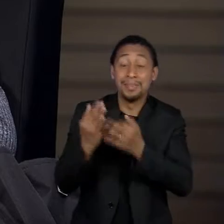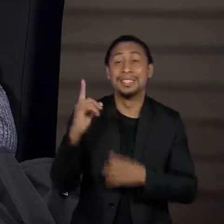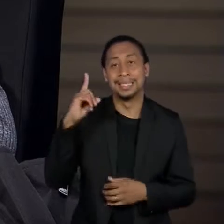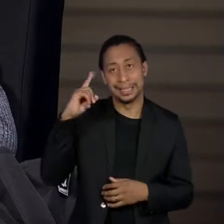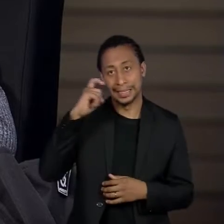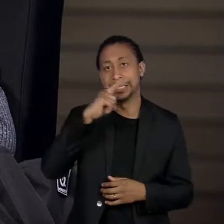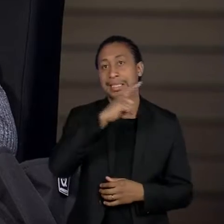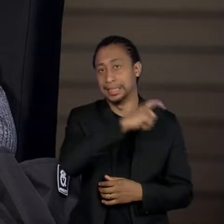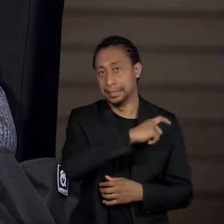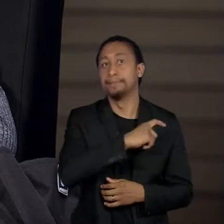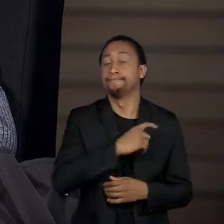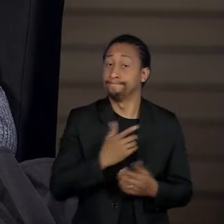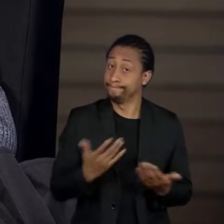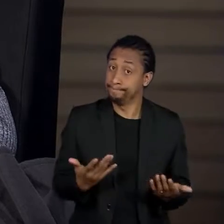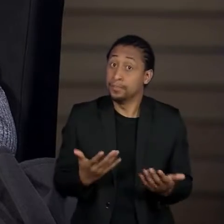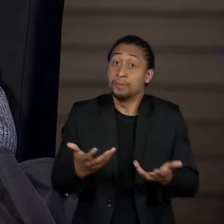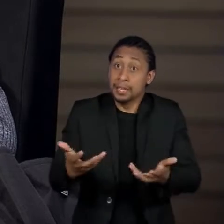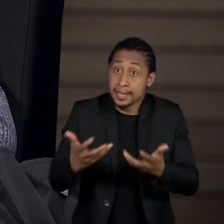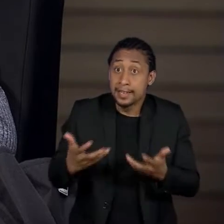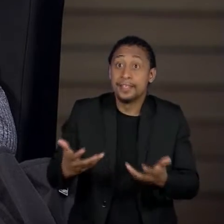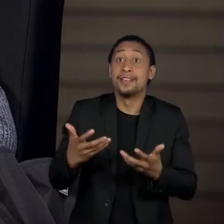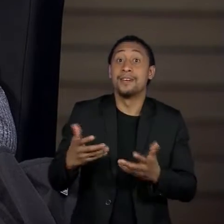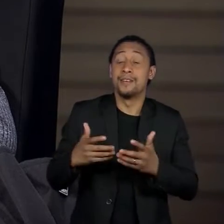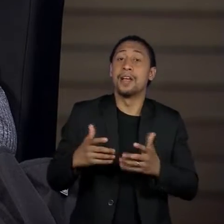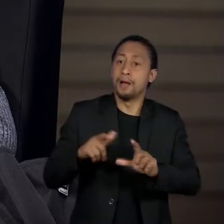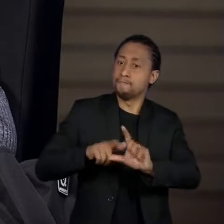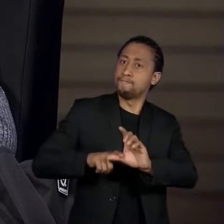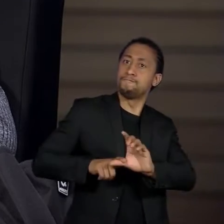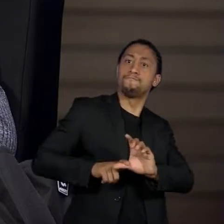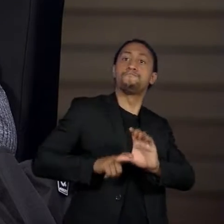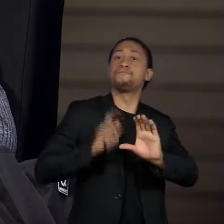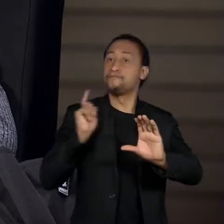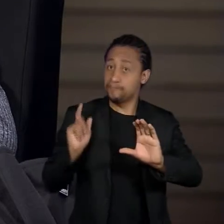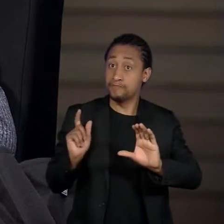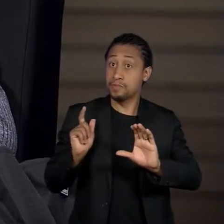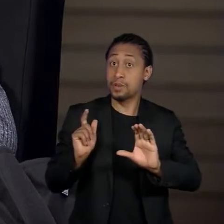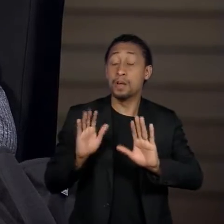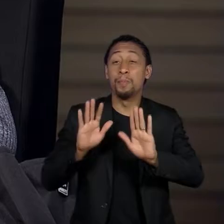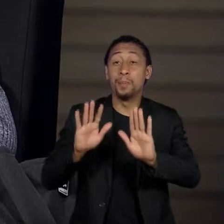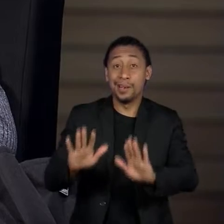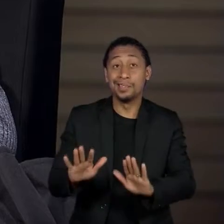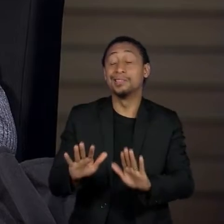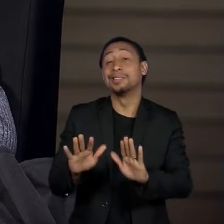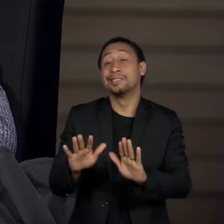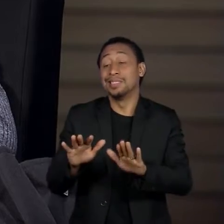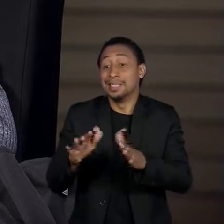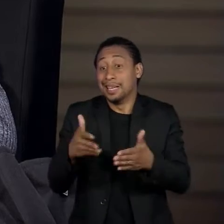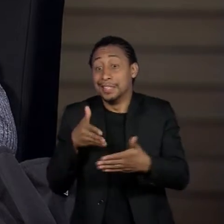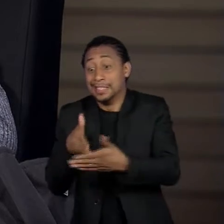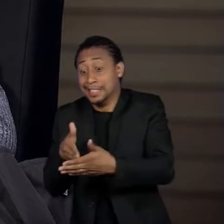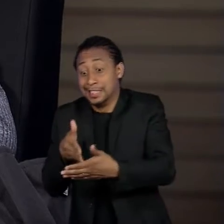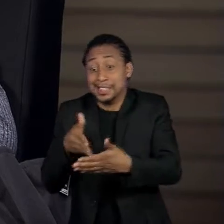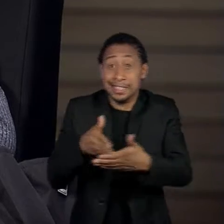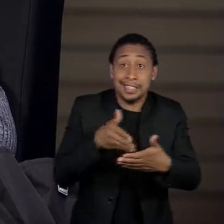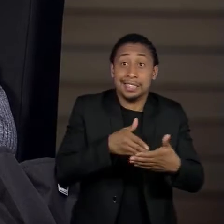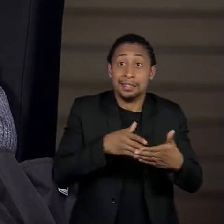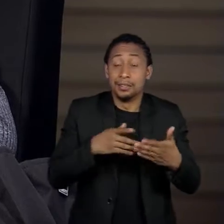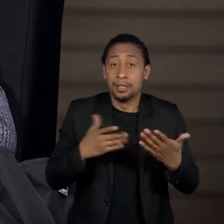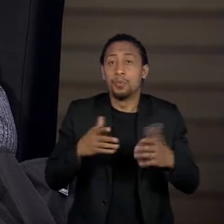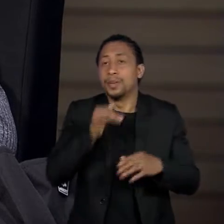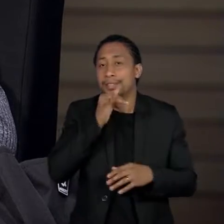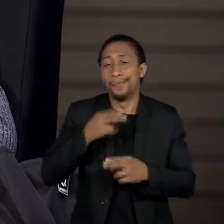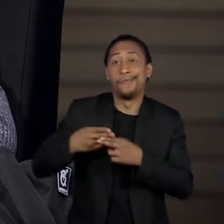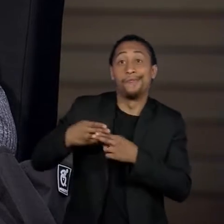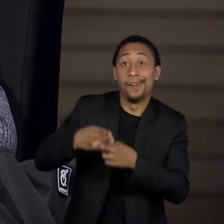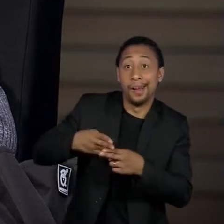deficiência, quando a pessoa quer começar a ter uma autonomia e ela está ali na linha do perigo. Faca pode